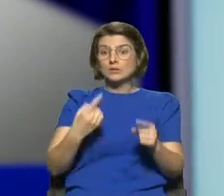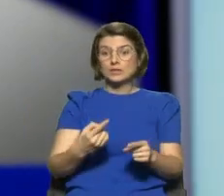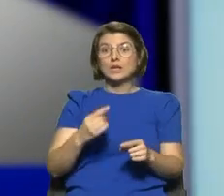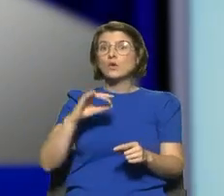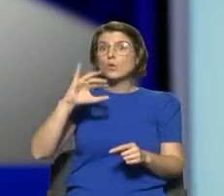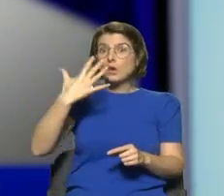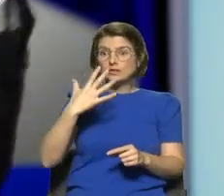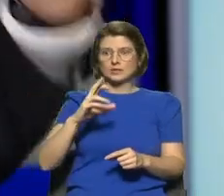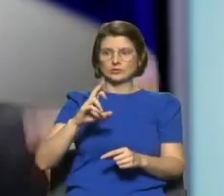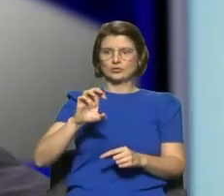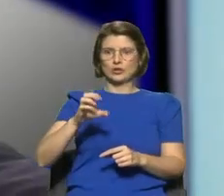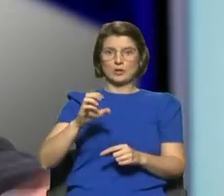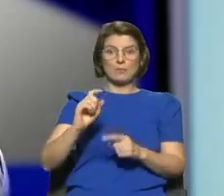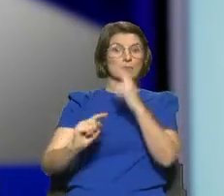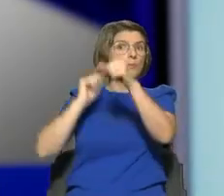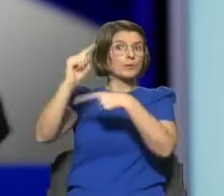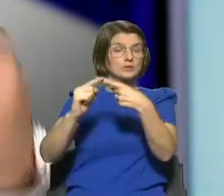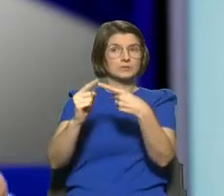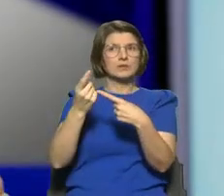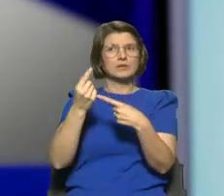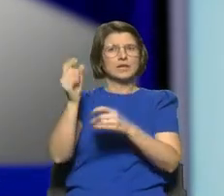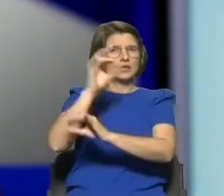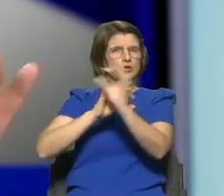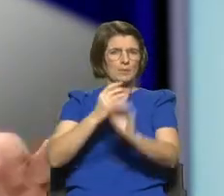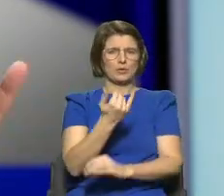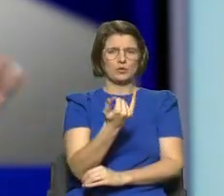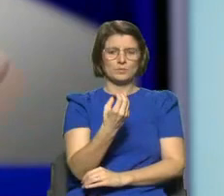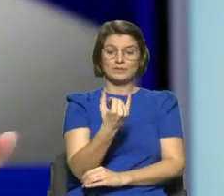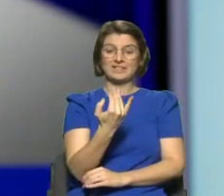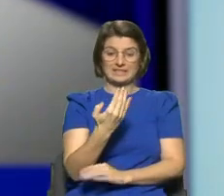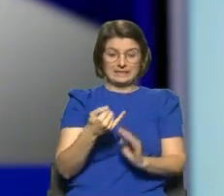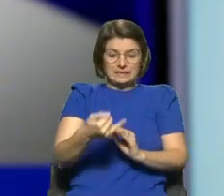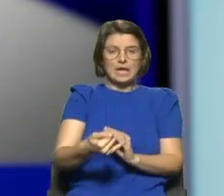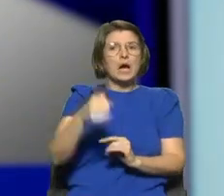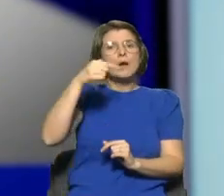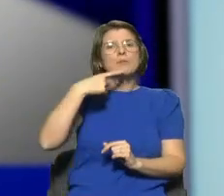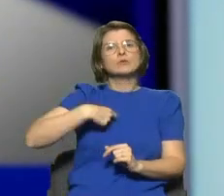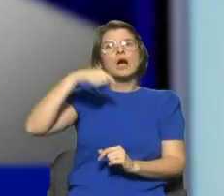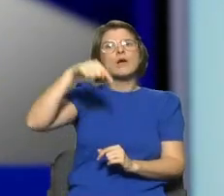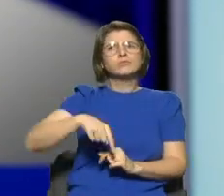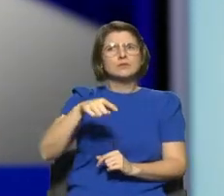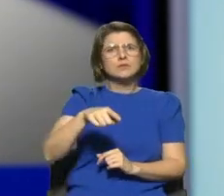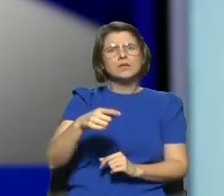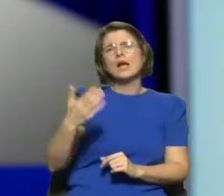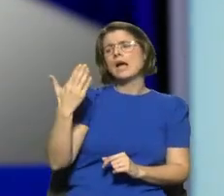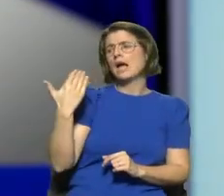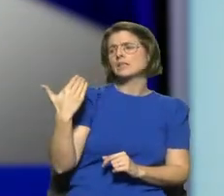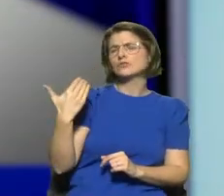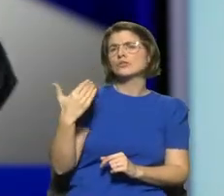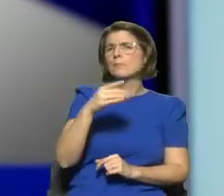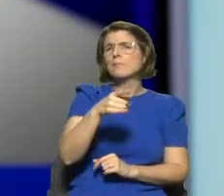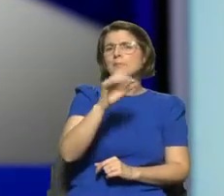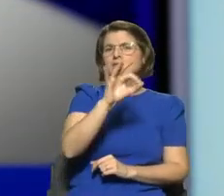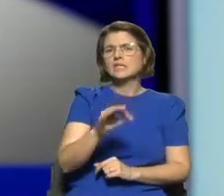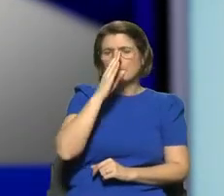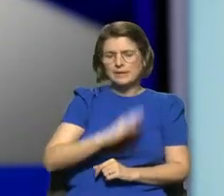a discutir o próximo quadro comunitário a partir de 2027 a primeira coisa que nos vão perguntar é quanto é que vocês executaram do quadro anterior e